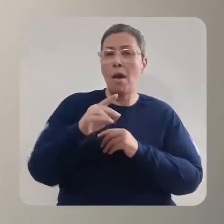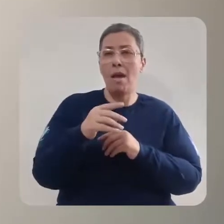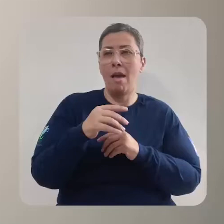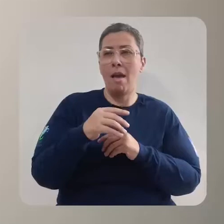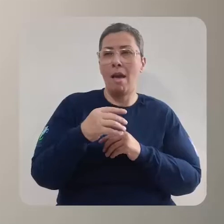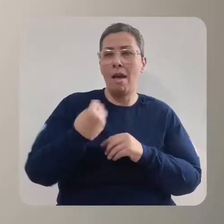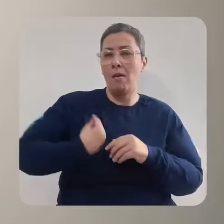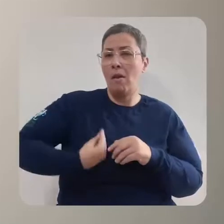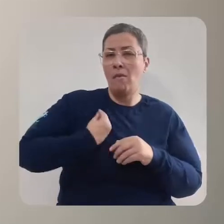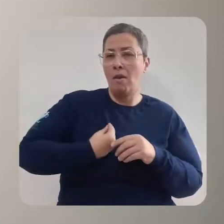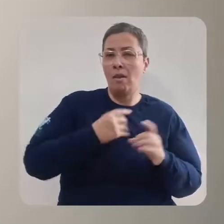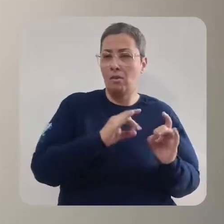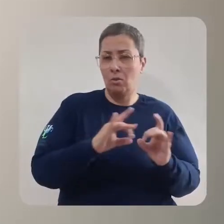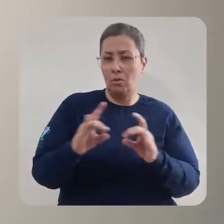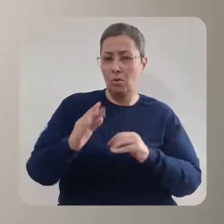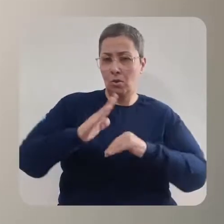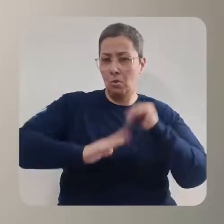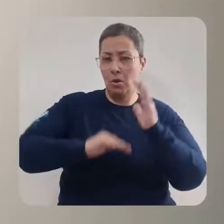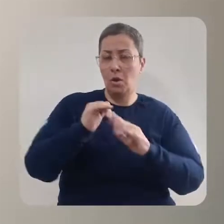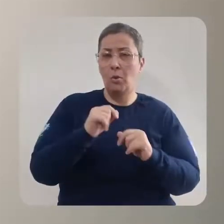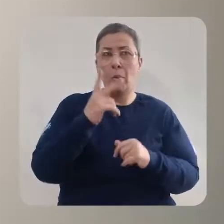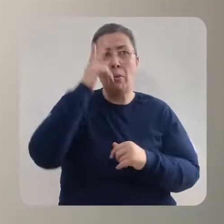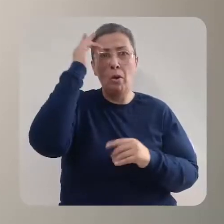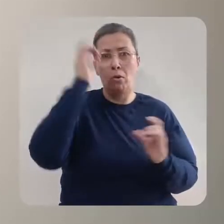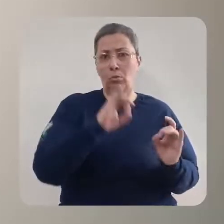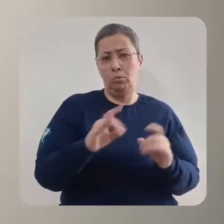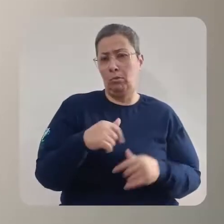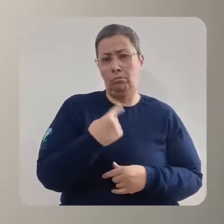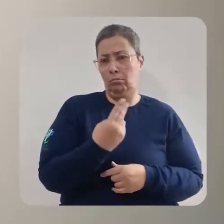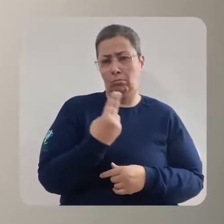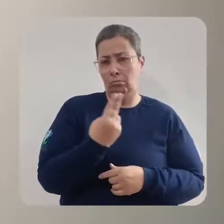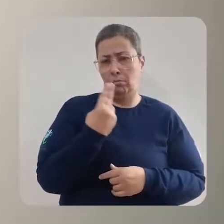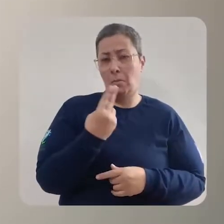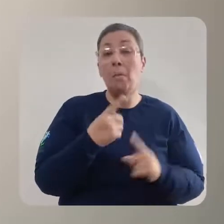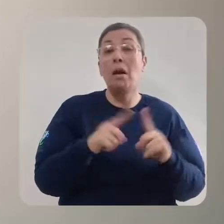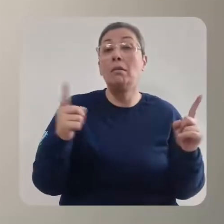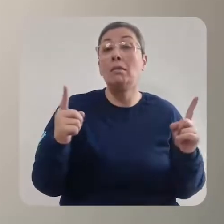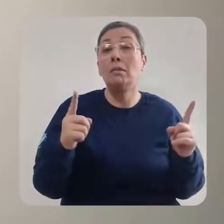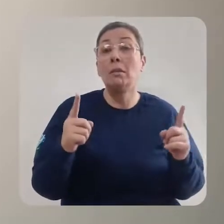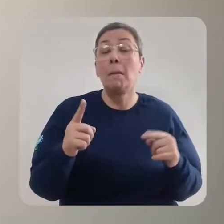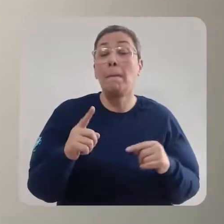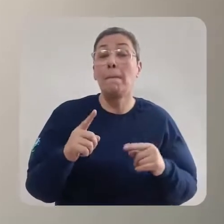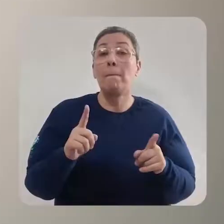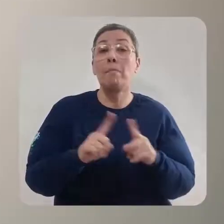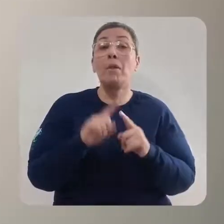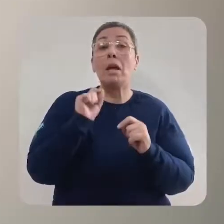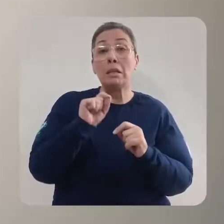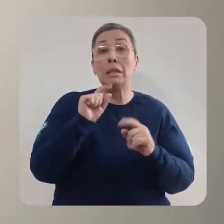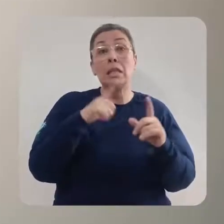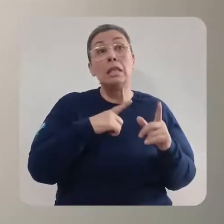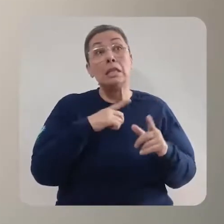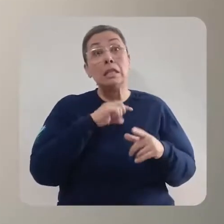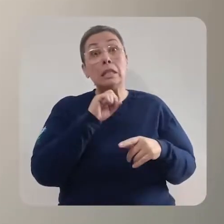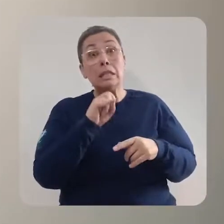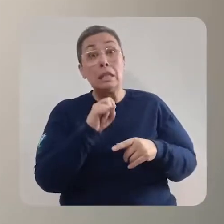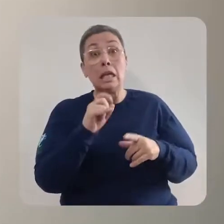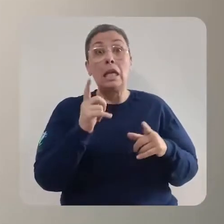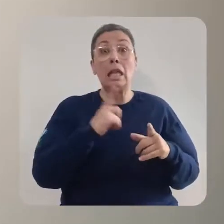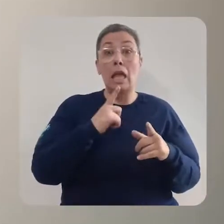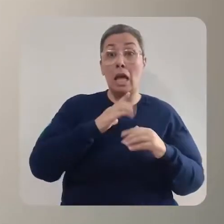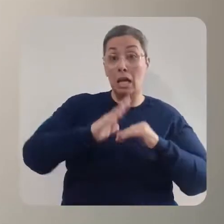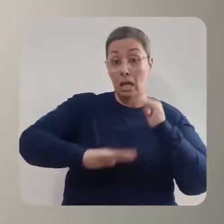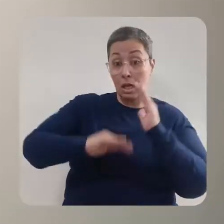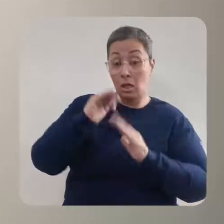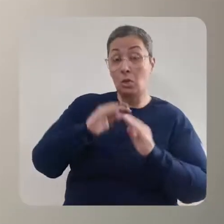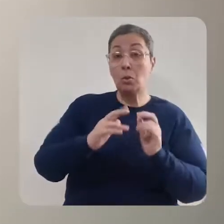uma atividade de vida diária, porque eu não corto o cabelo todos os dias, mas considerando que